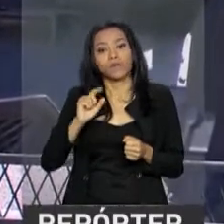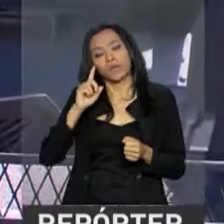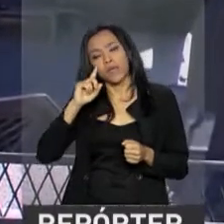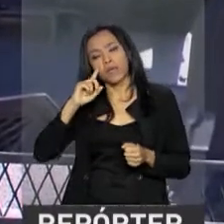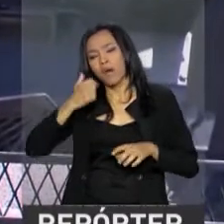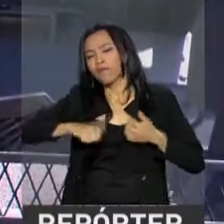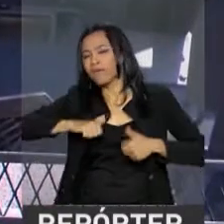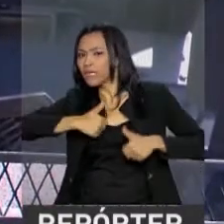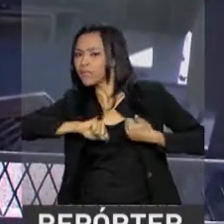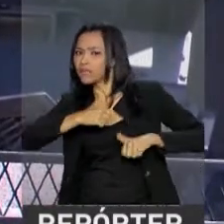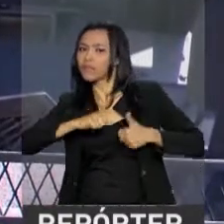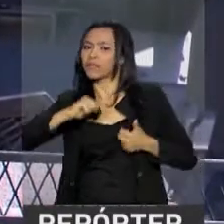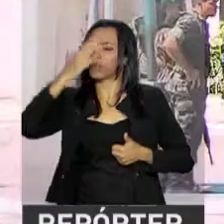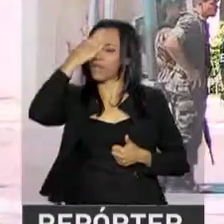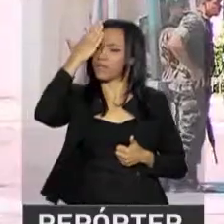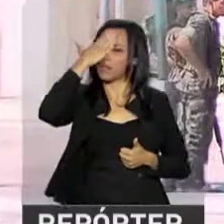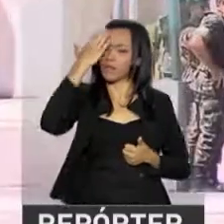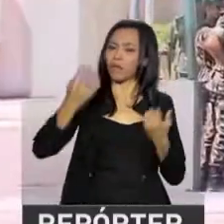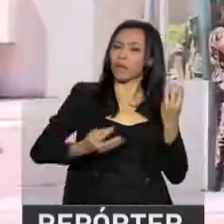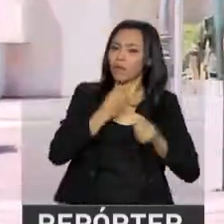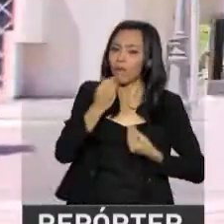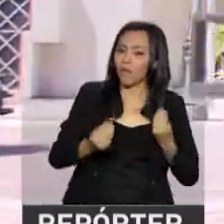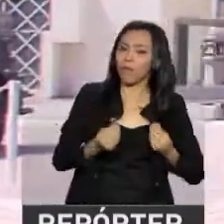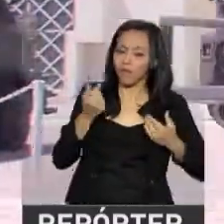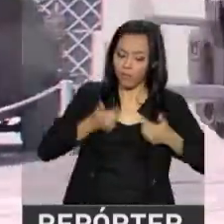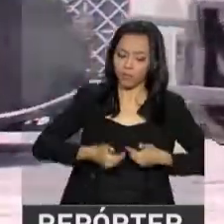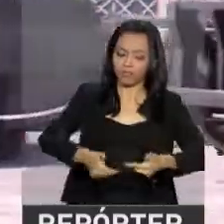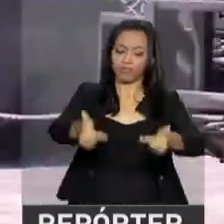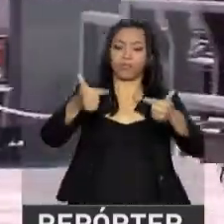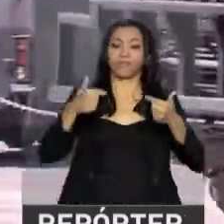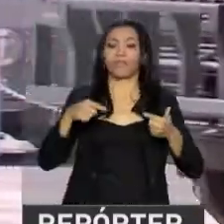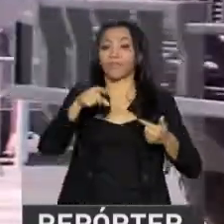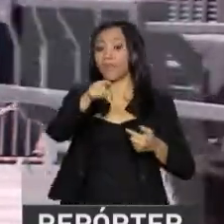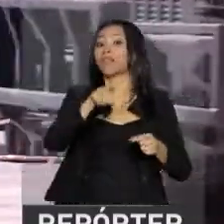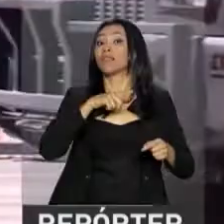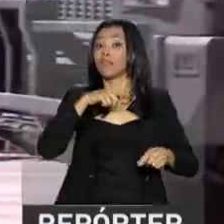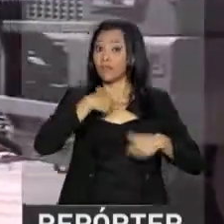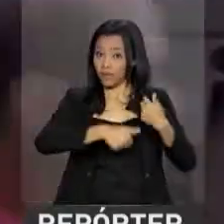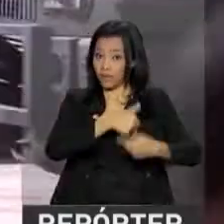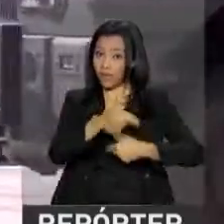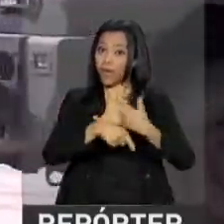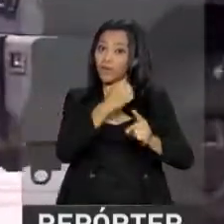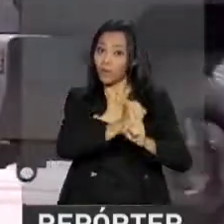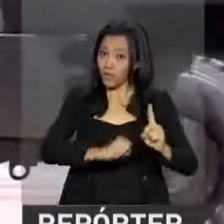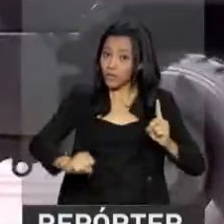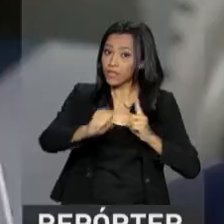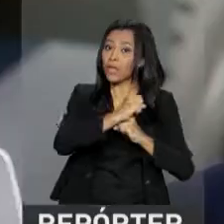e aumentar a capacidade operacional, além de ações sociais em